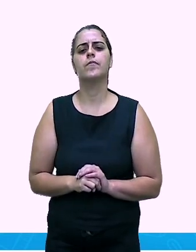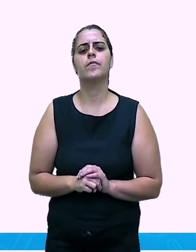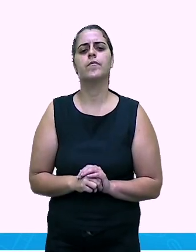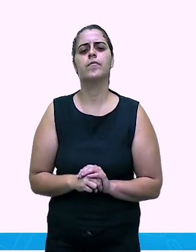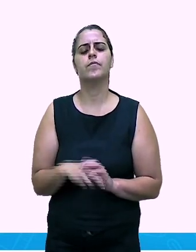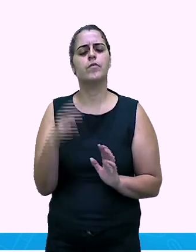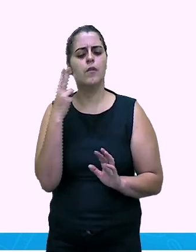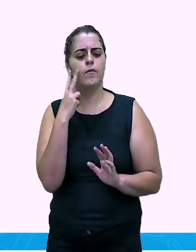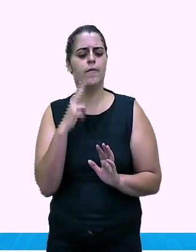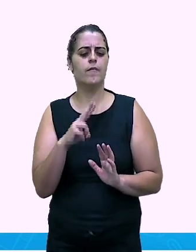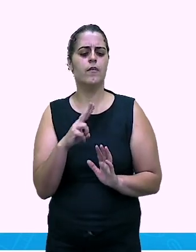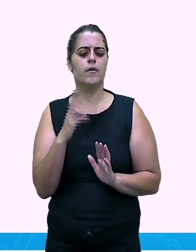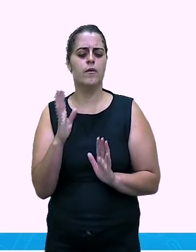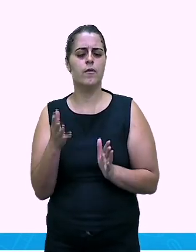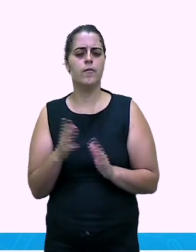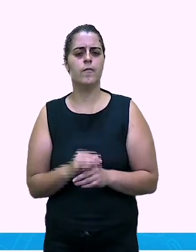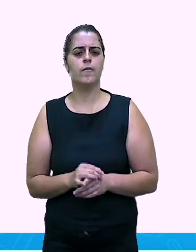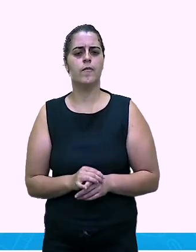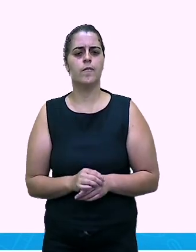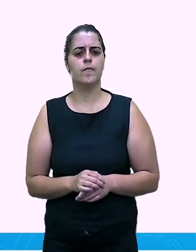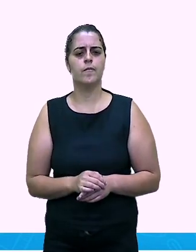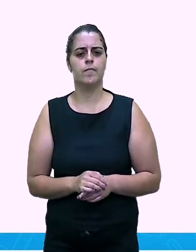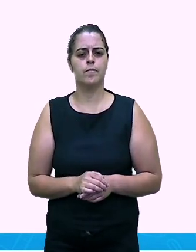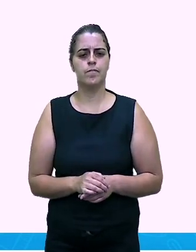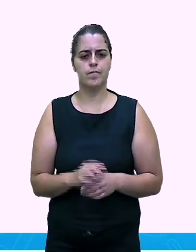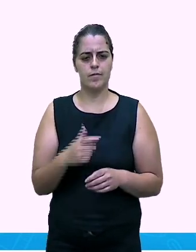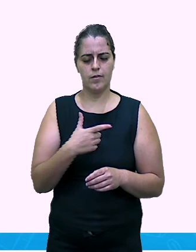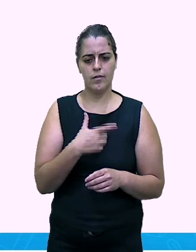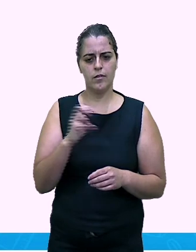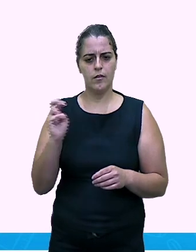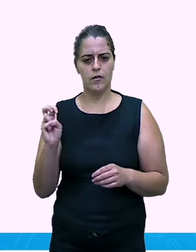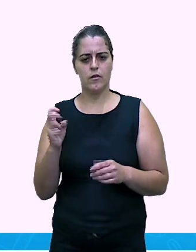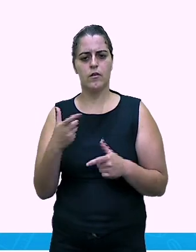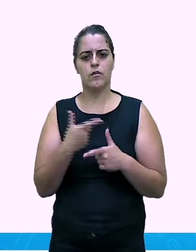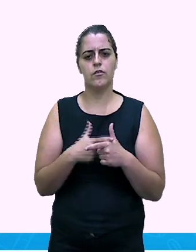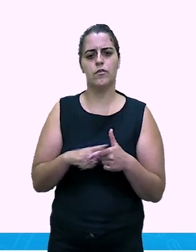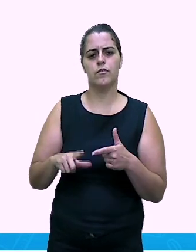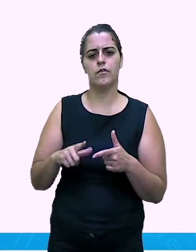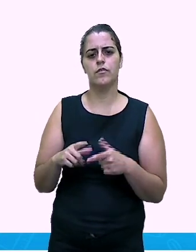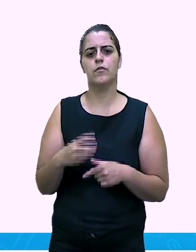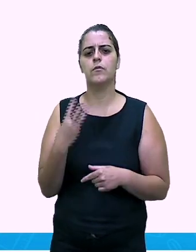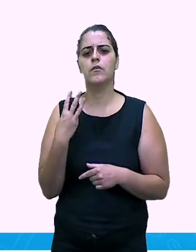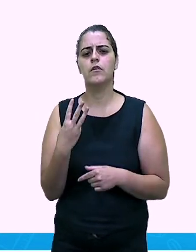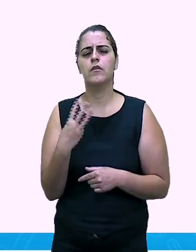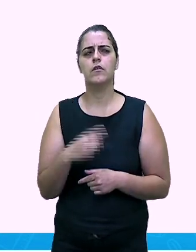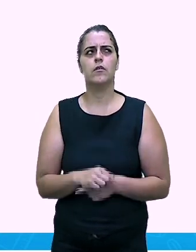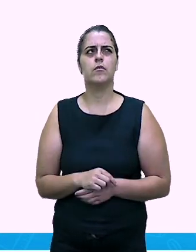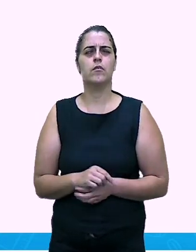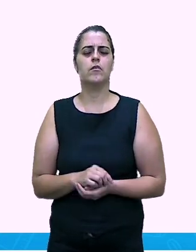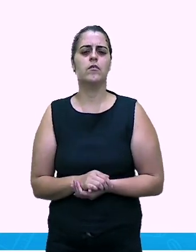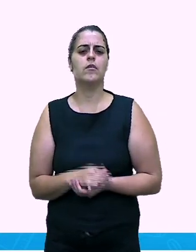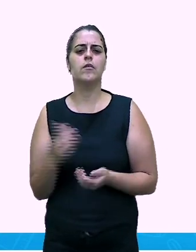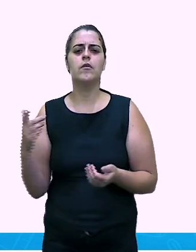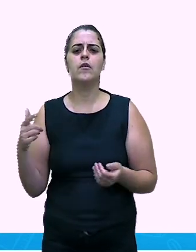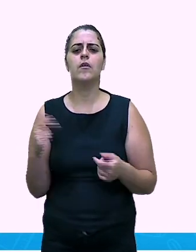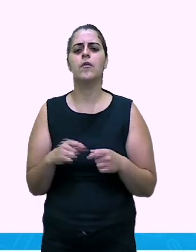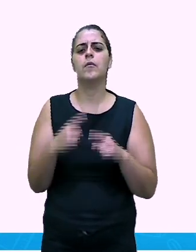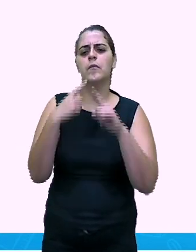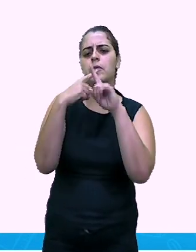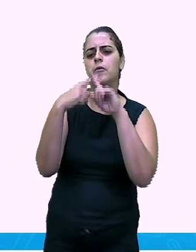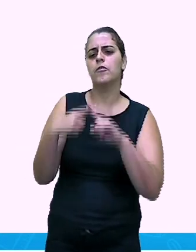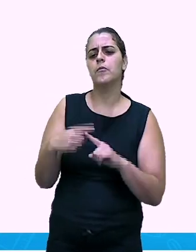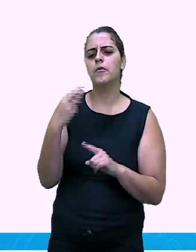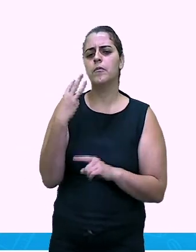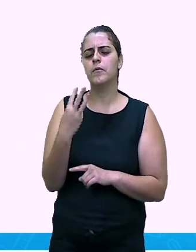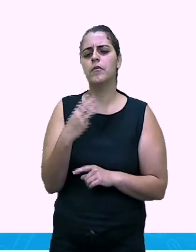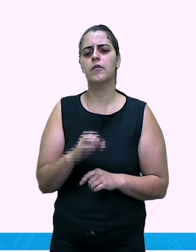Vamos analisar agora os 25. 25 dividido por 3. Eu tenho um número que ao multiplicar por 3